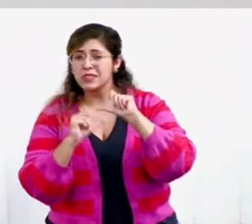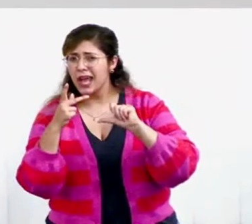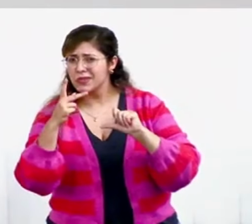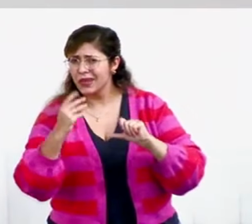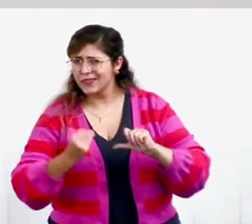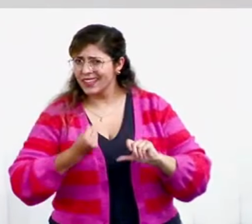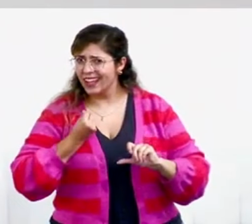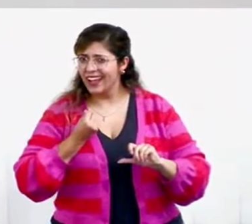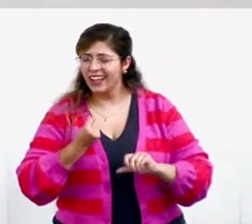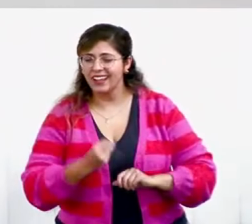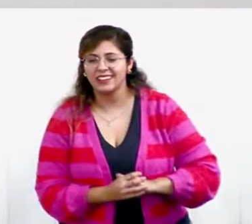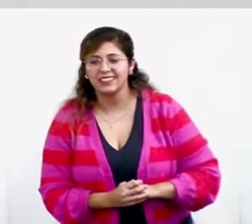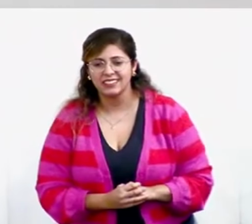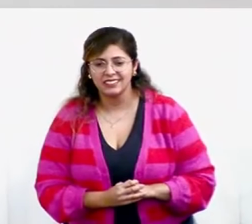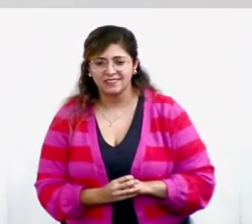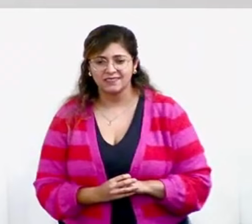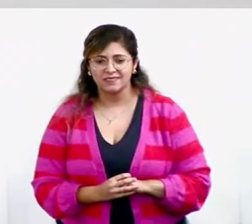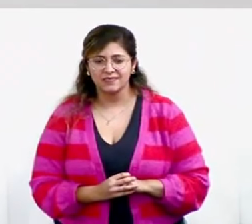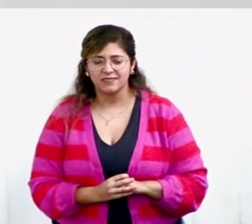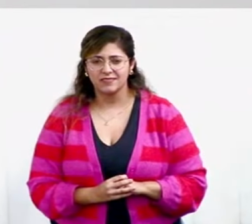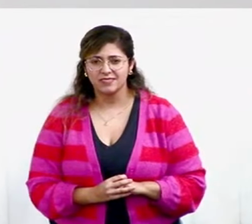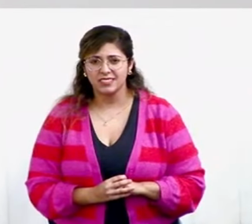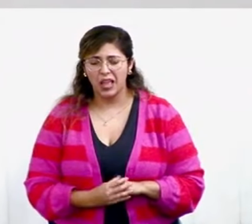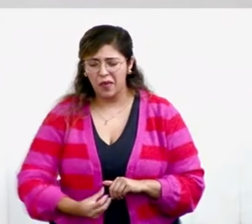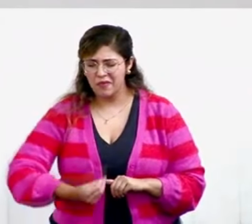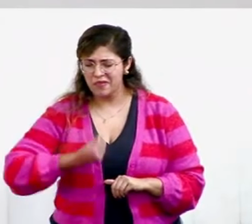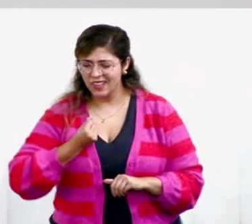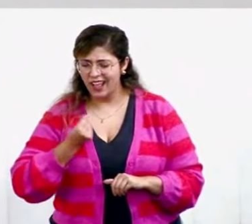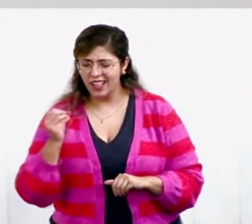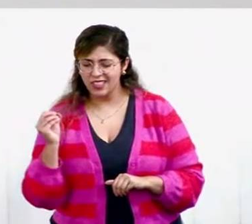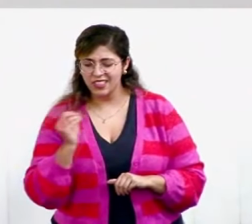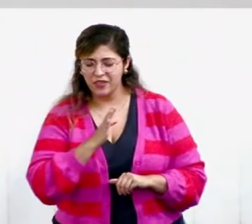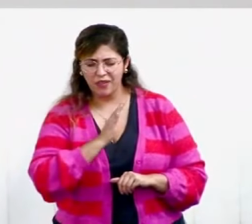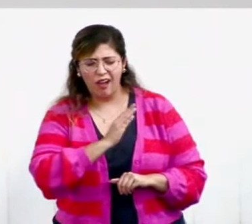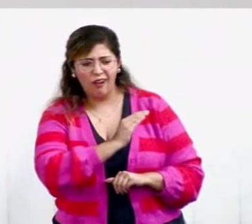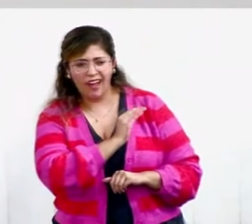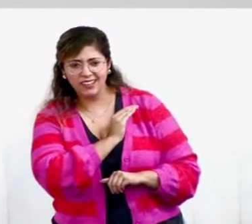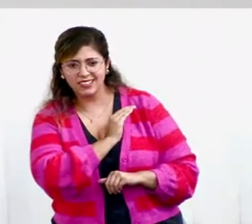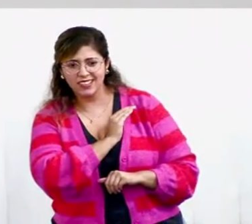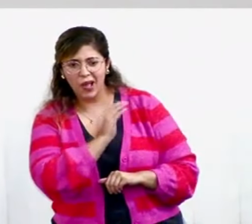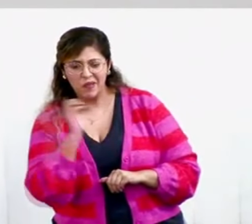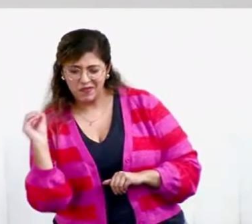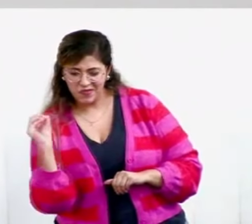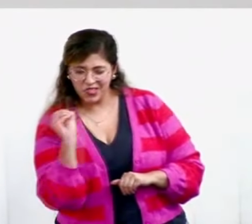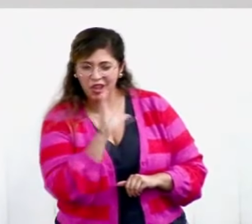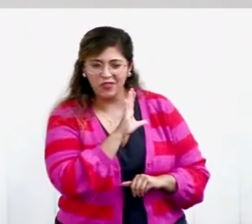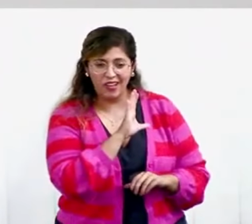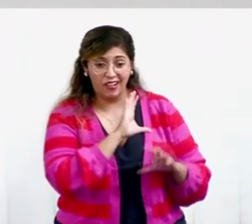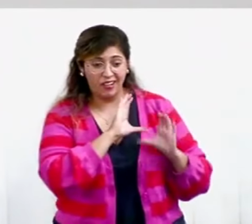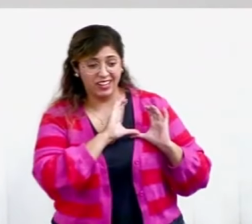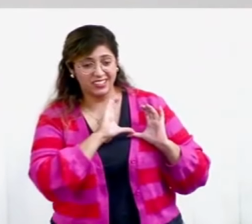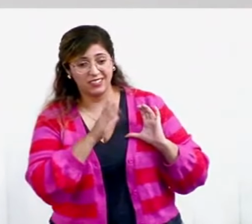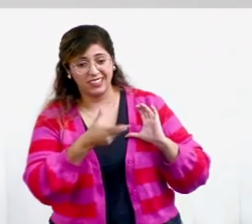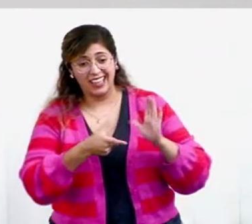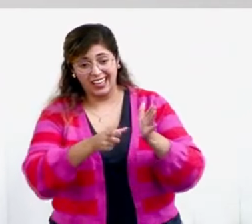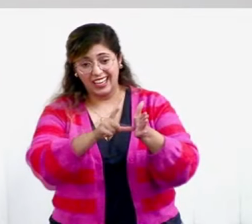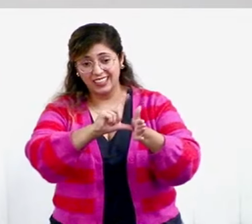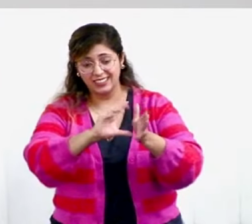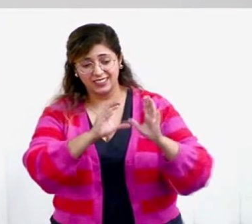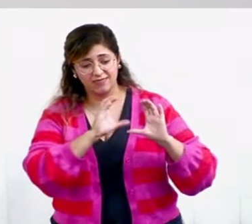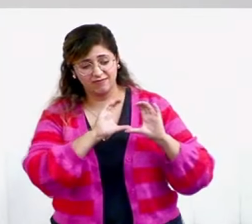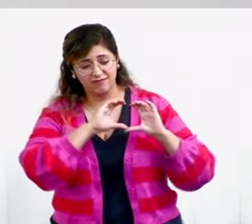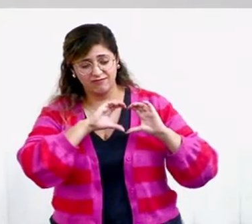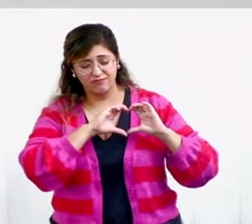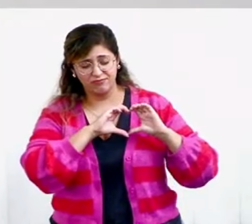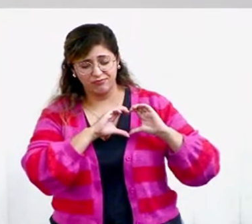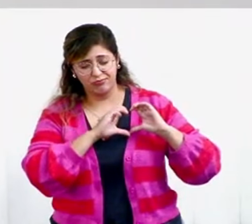isso, dá a ele um coração para retirar o coração de pedra e então colocar